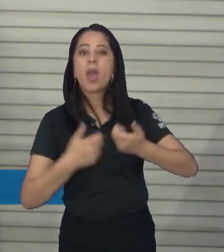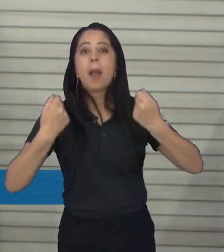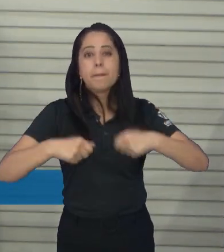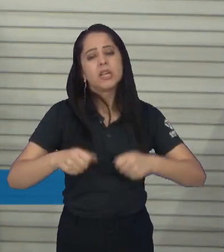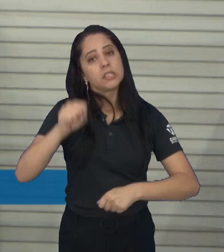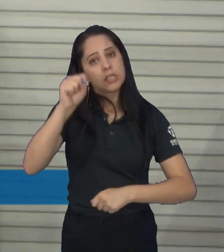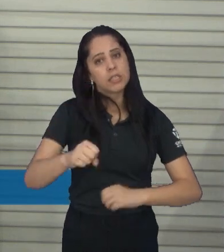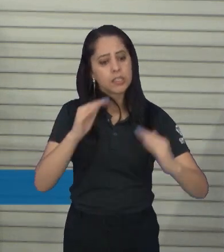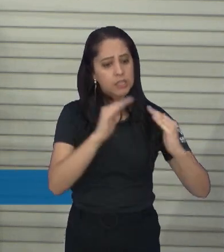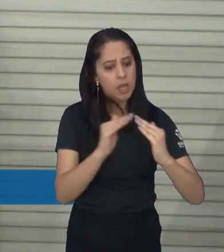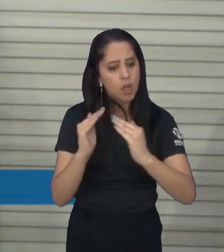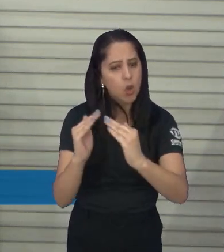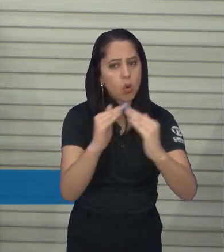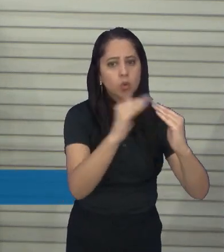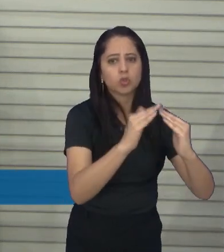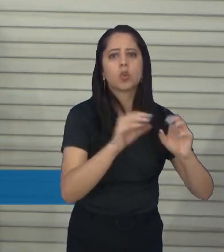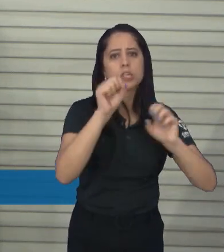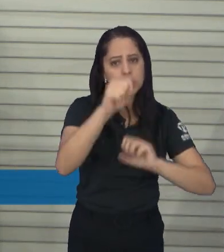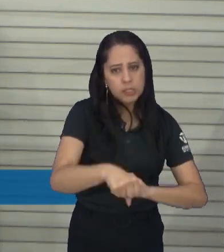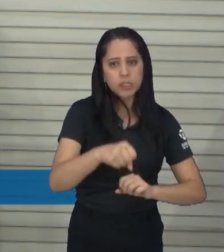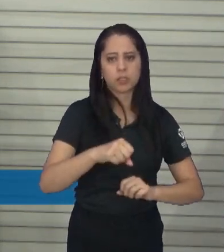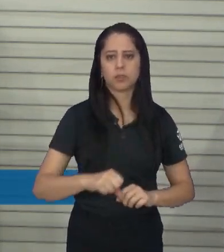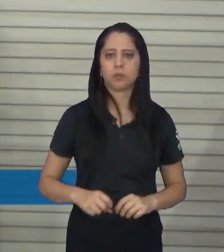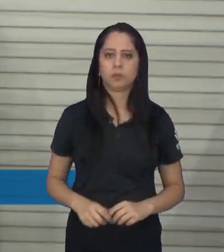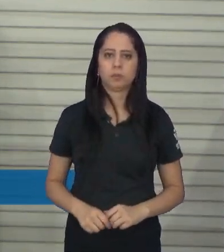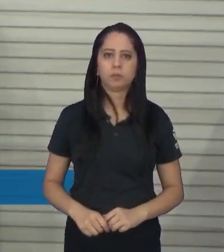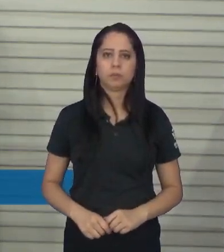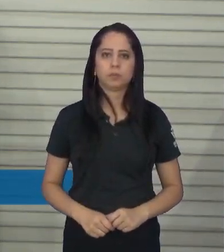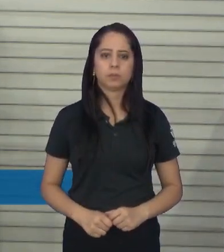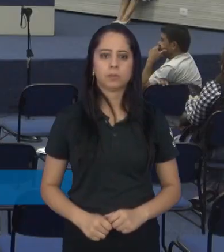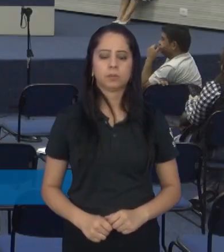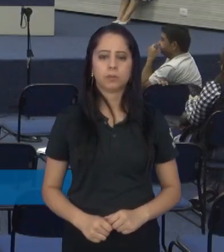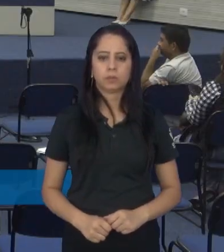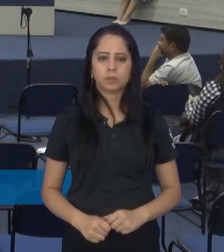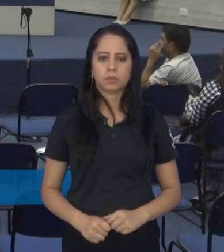casas conjugadas acompanhado porque o Boiada é deles muito obrigado